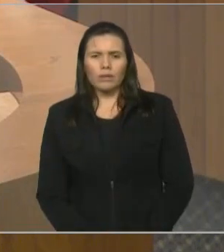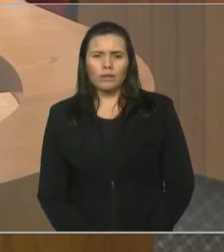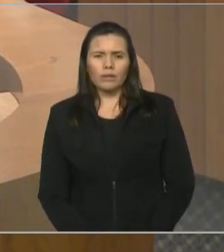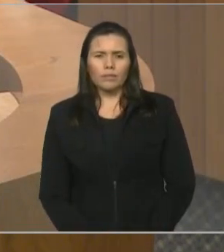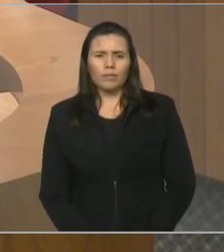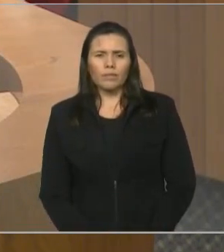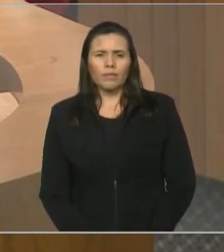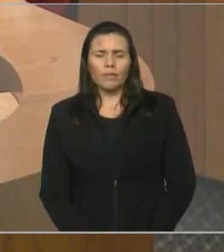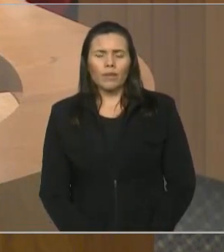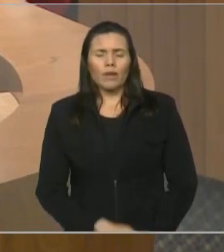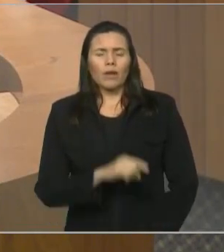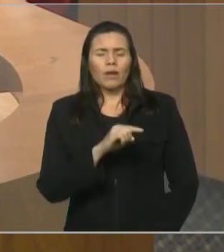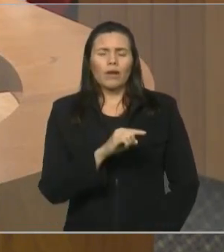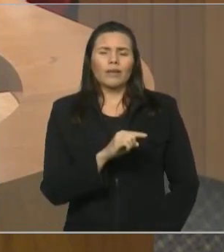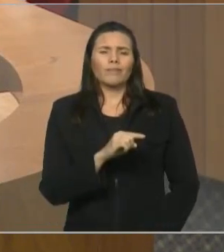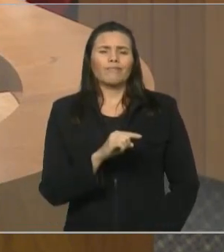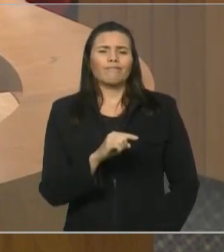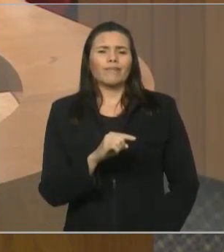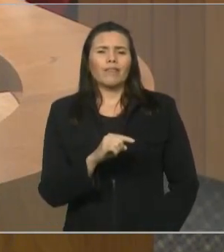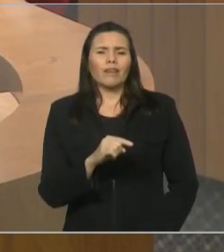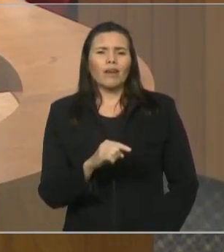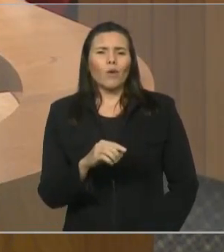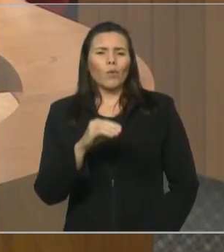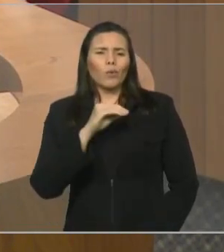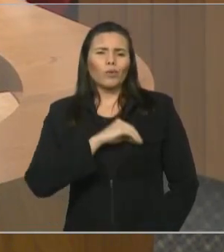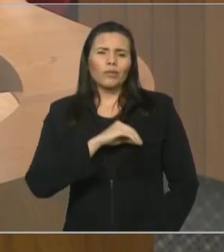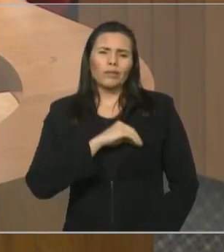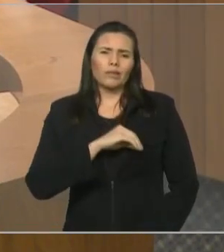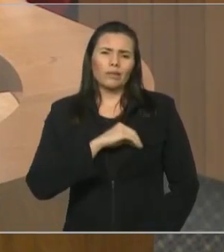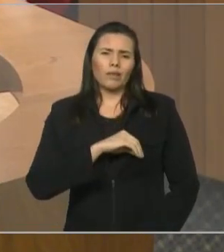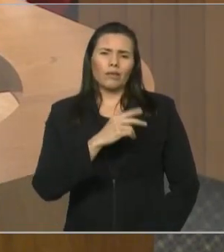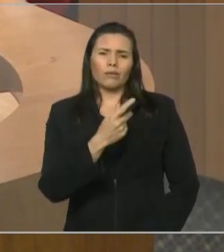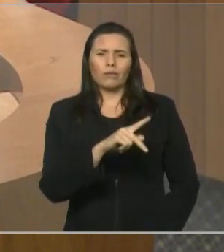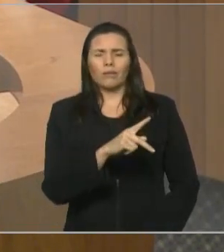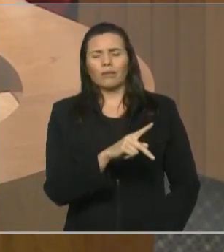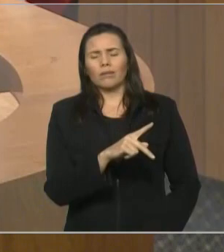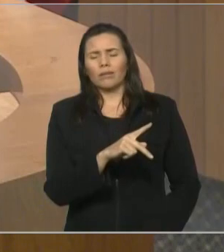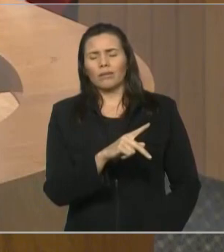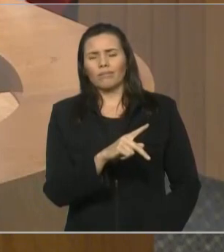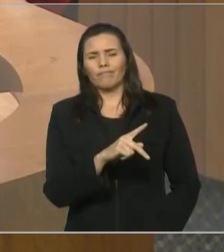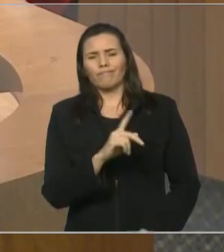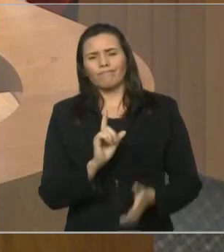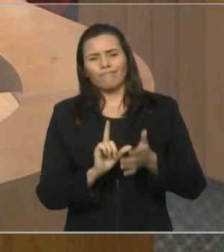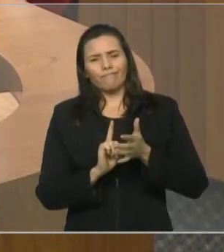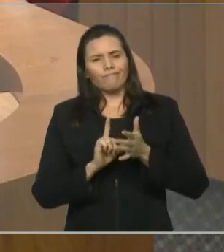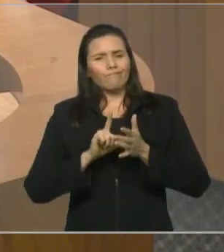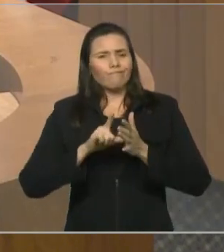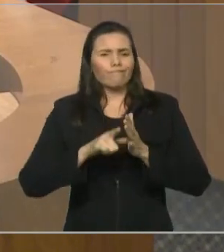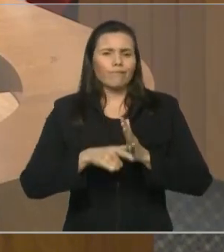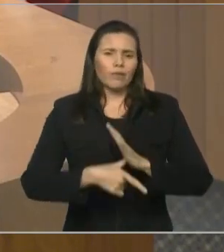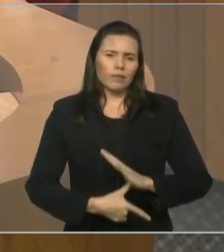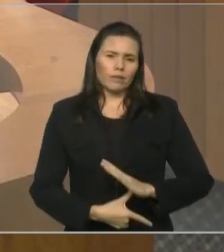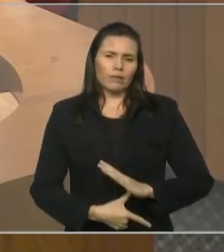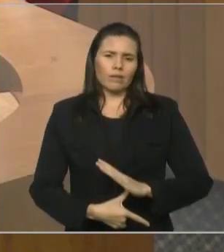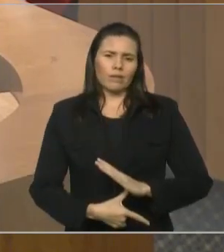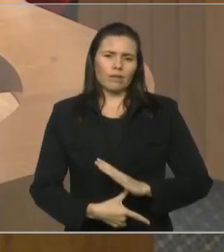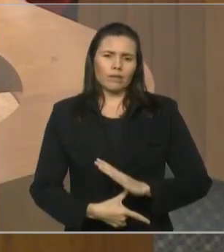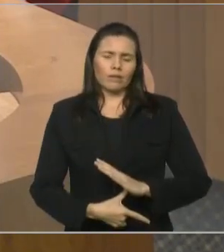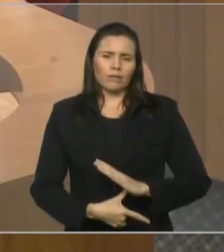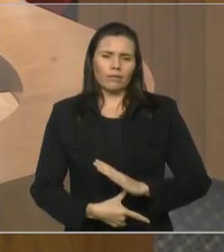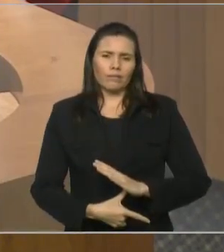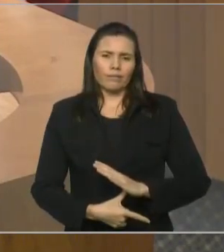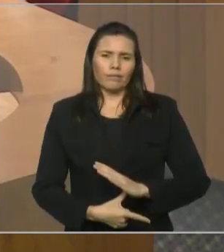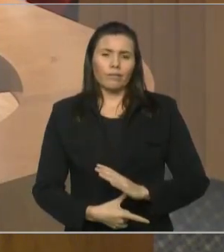6 meses depois que saem de férias. Isso só acontece em